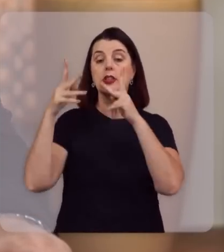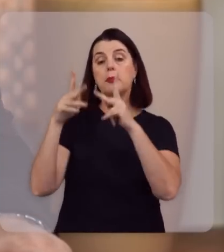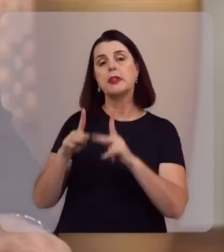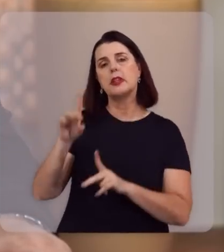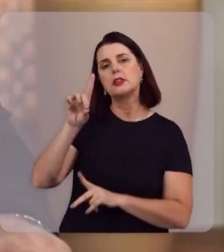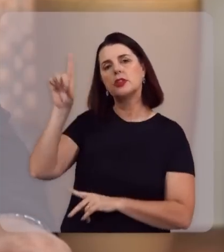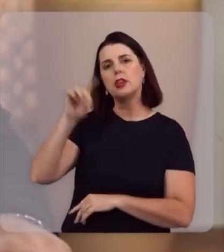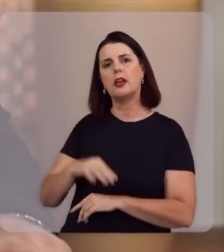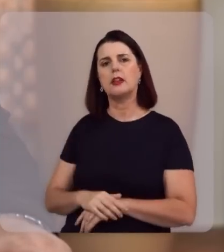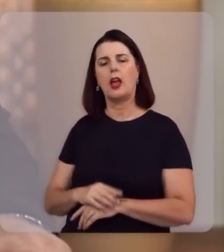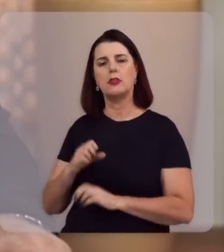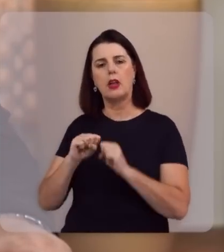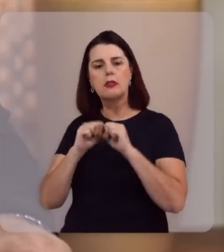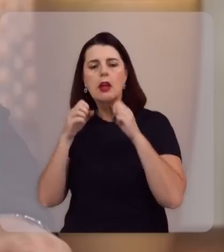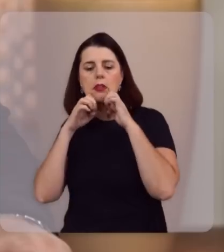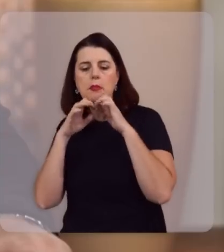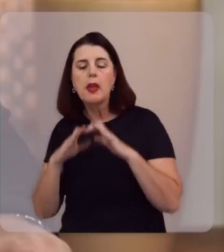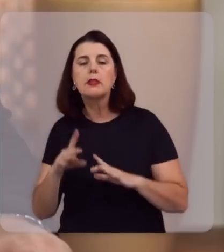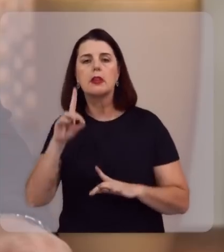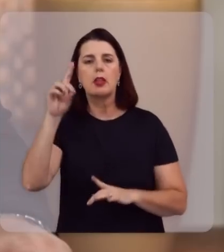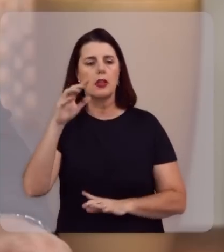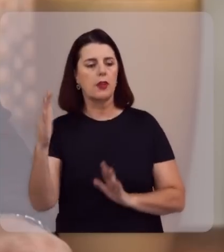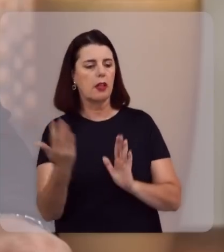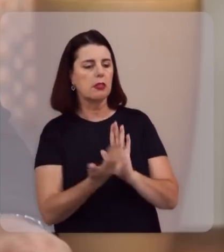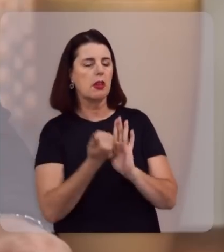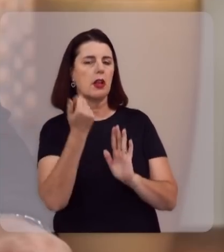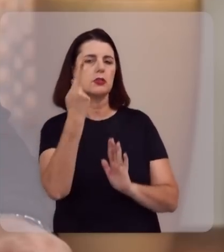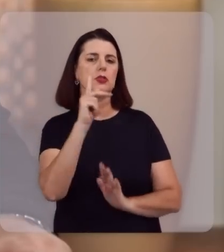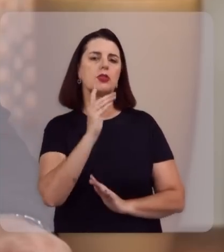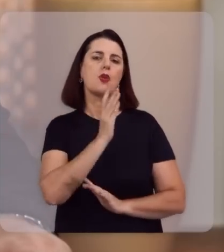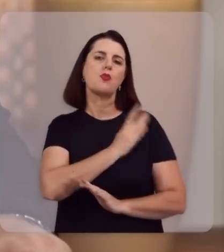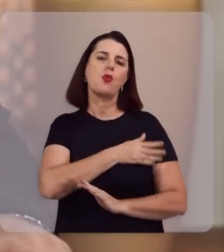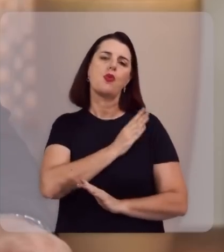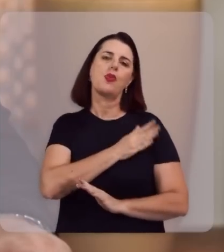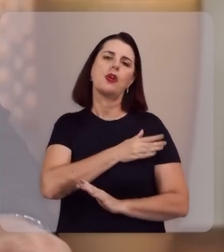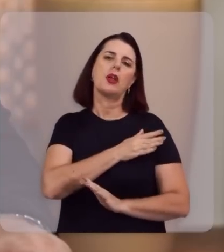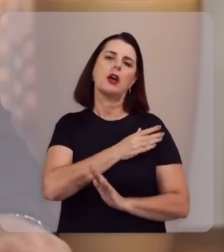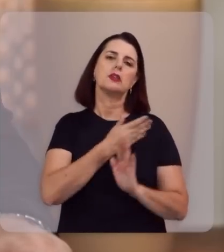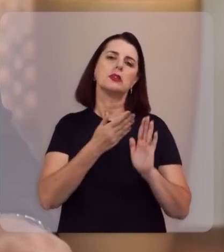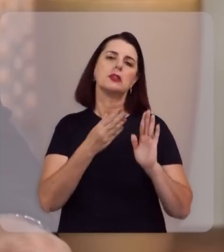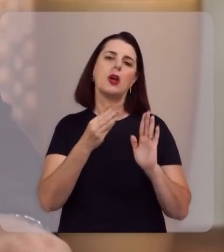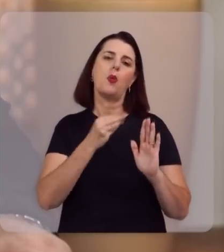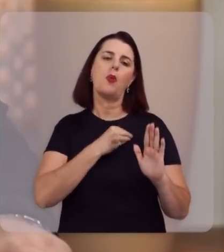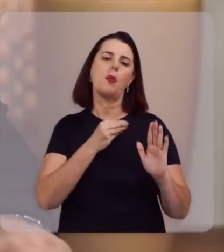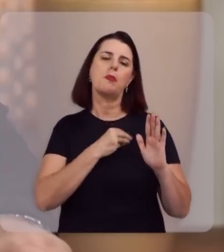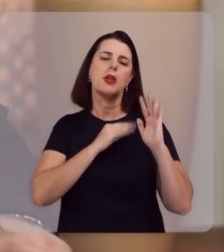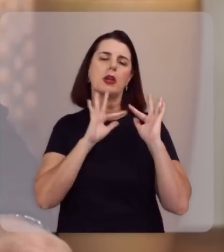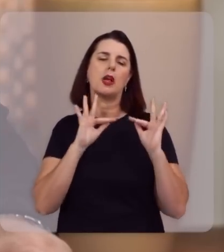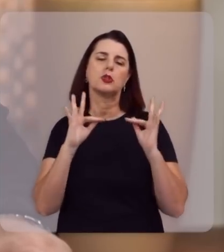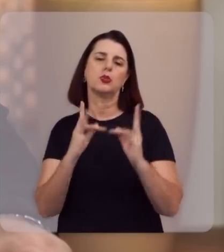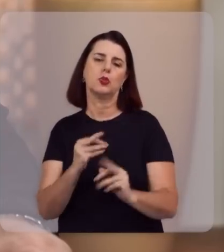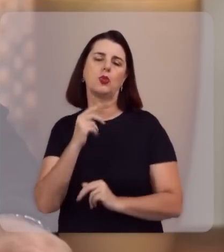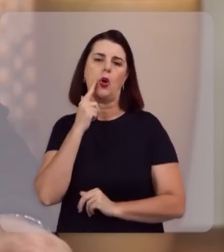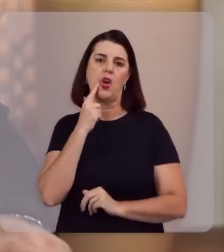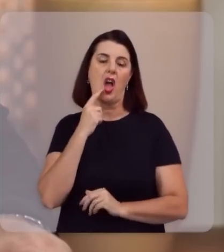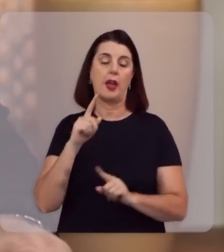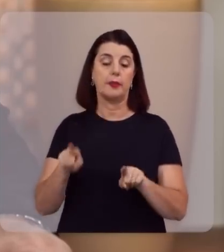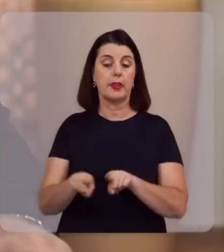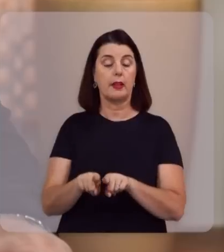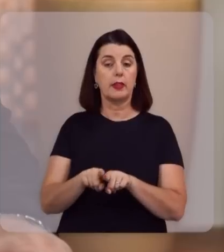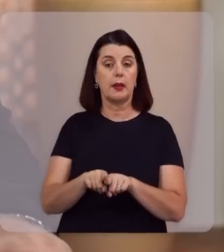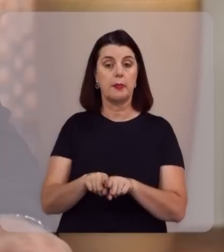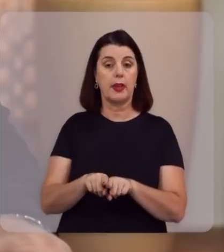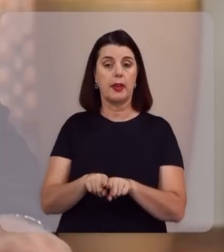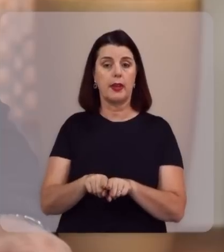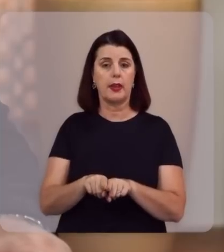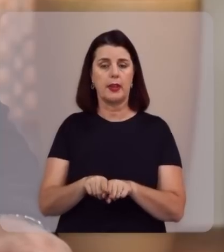Uma das grandes bênçãos que você terá é que Deus vai retirar do seu peito a sua natureza pecaminosa. Mas a